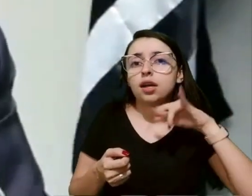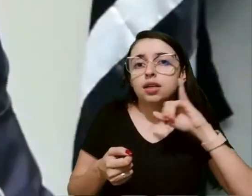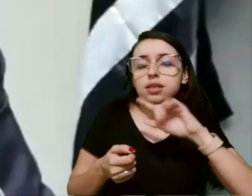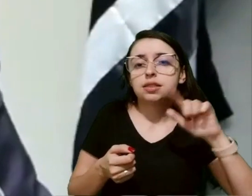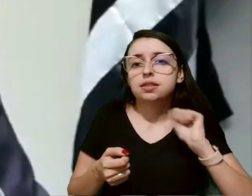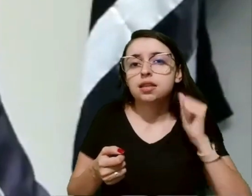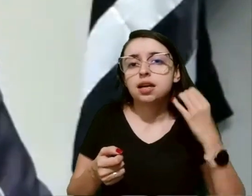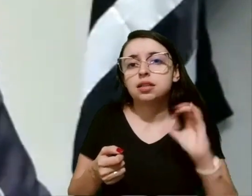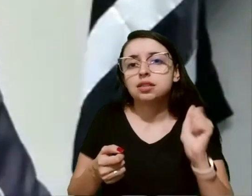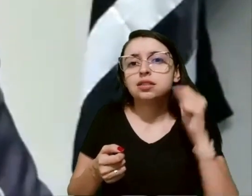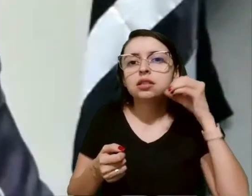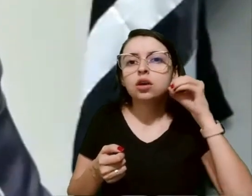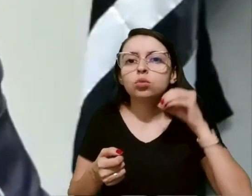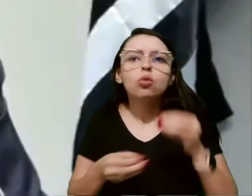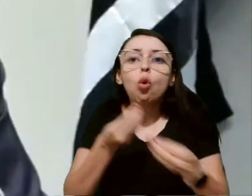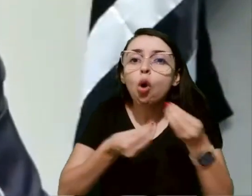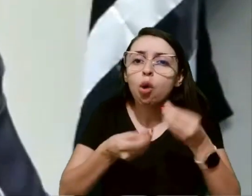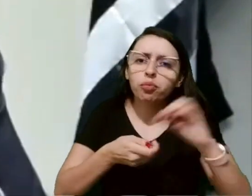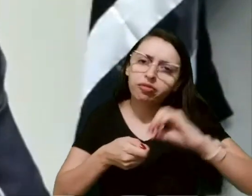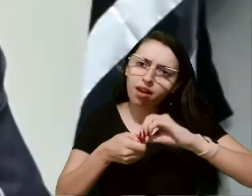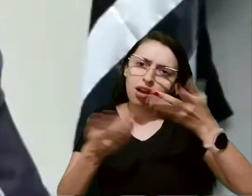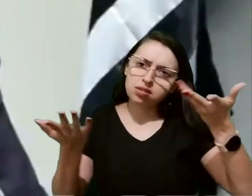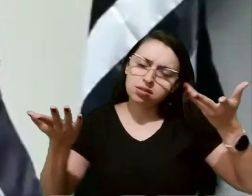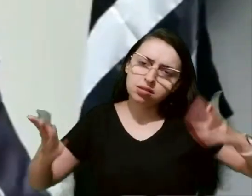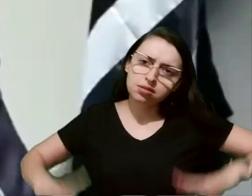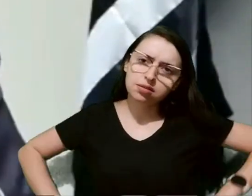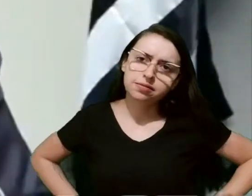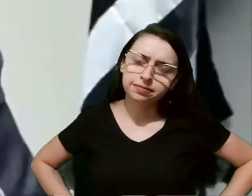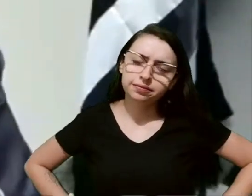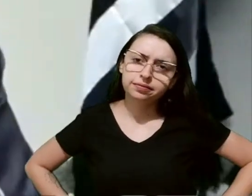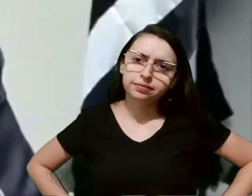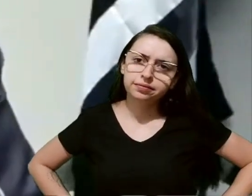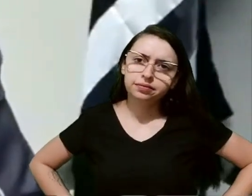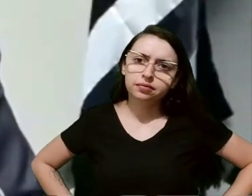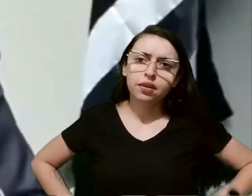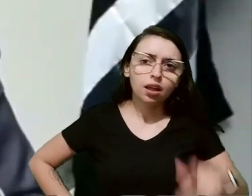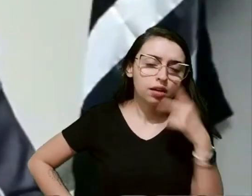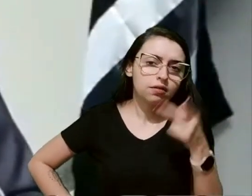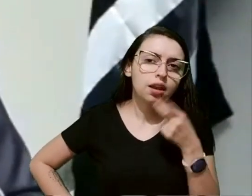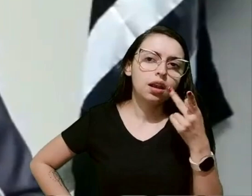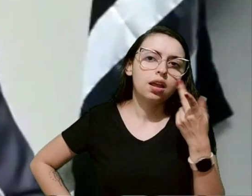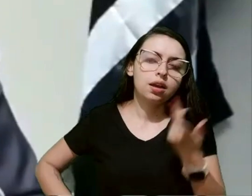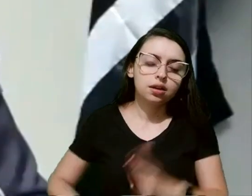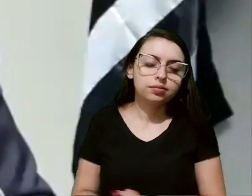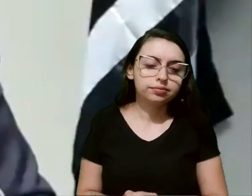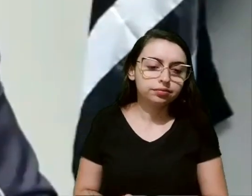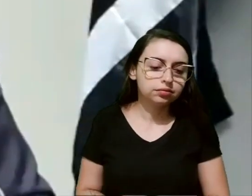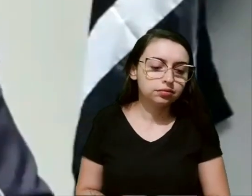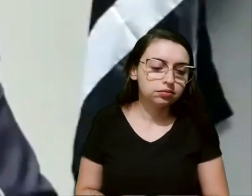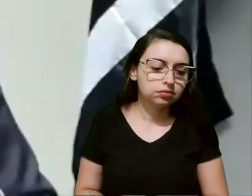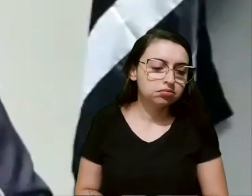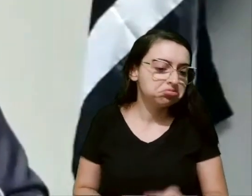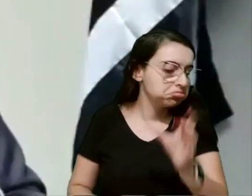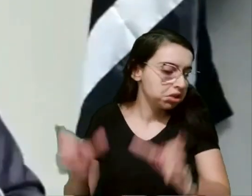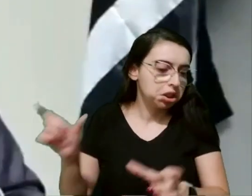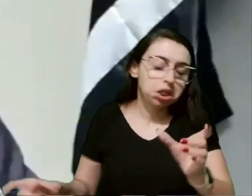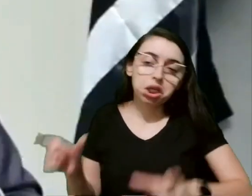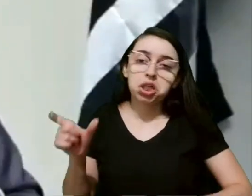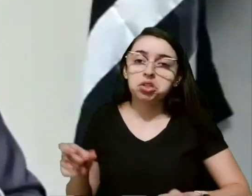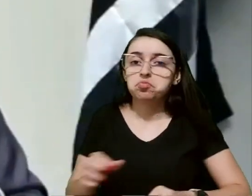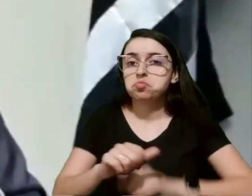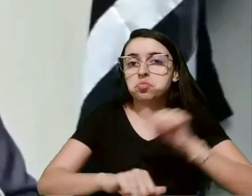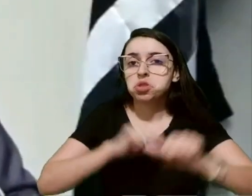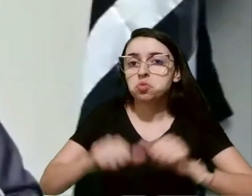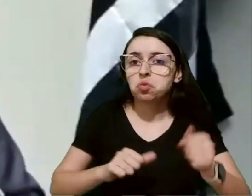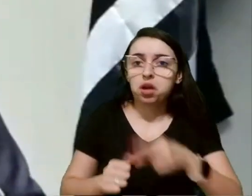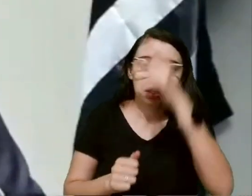me fazia. "Pô, mas e aí, como é que você faz?" Olha, vamos falar aqui abstratamente. Você pode aleatorizar os magistrados, você